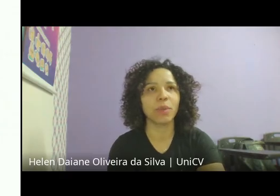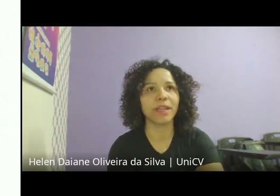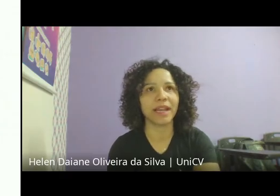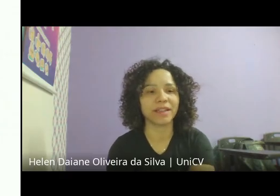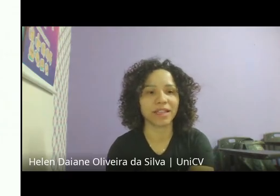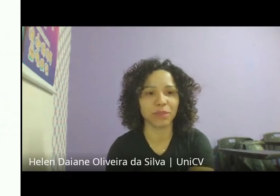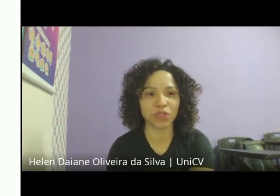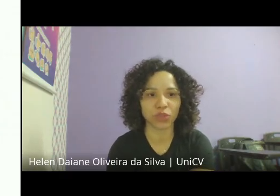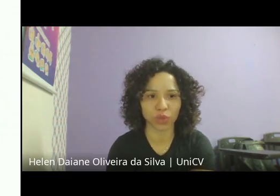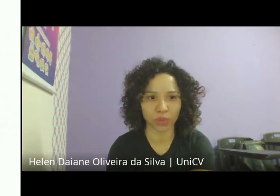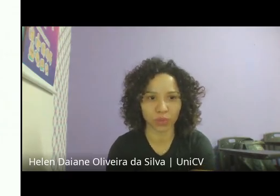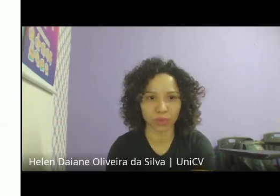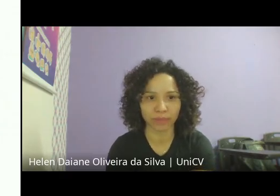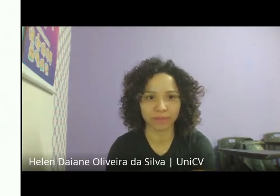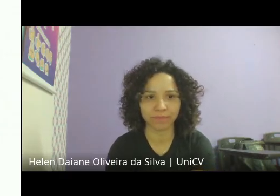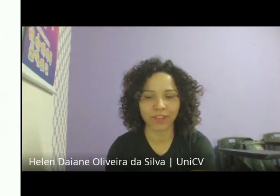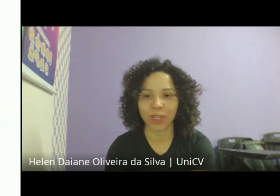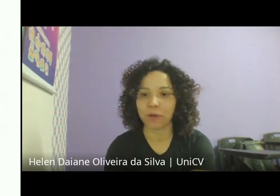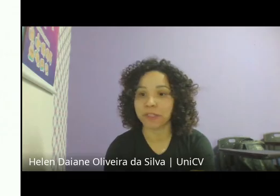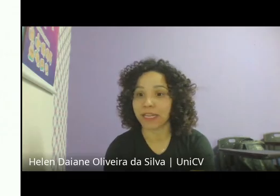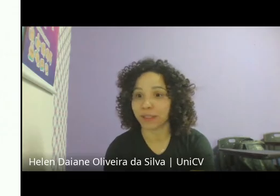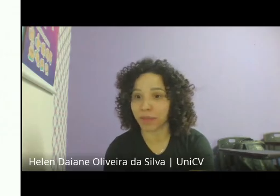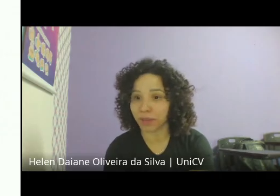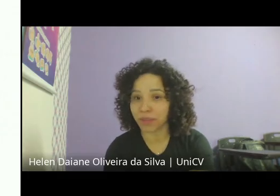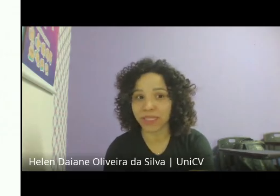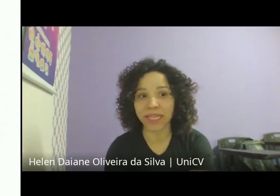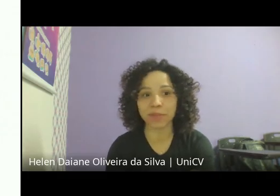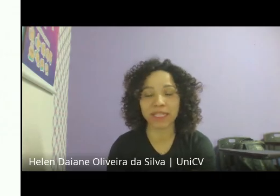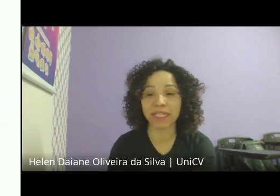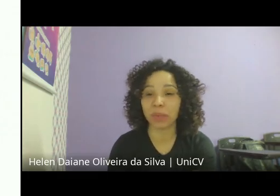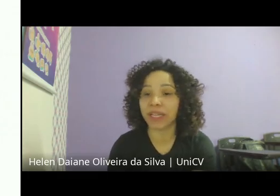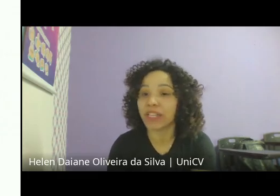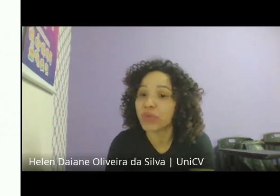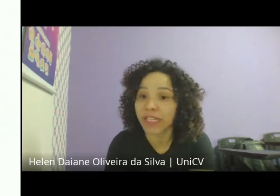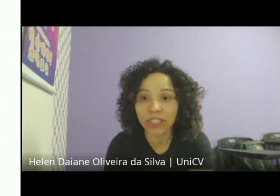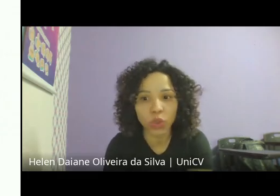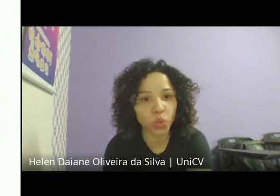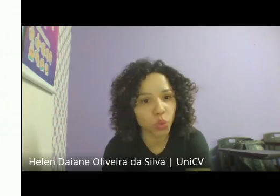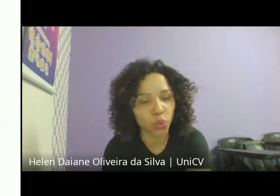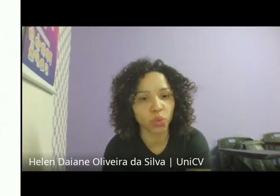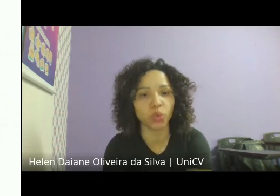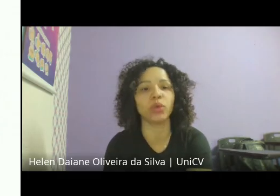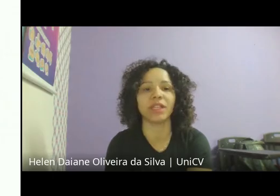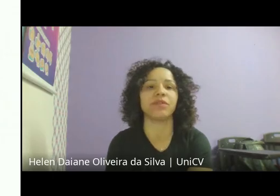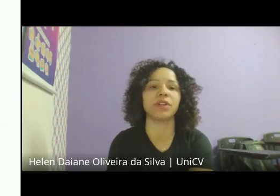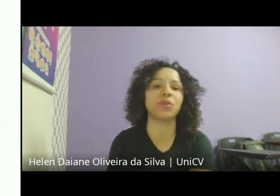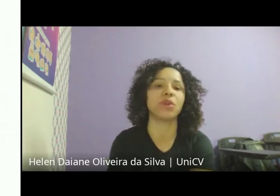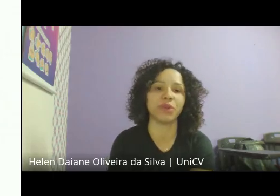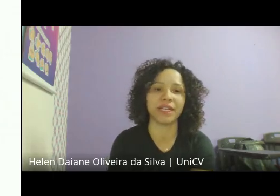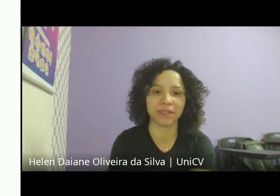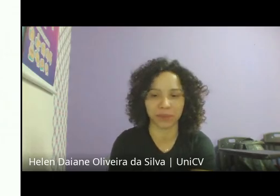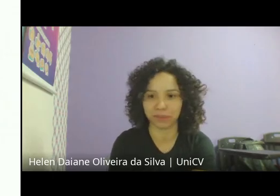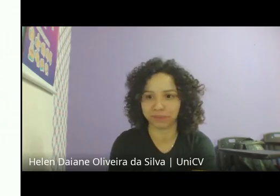se comunicar sem emitir sons. Usar as mãos e a expressão para identificar tudo que tem a ver